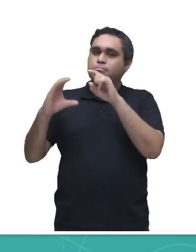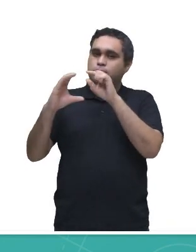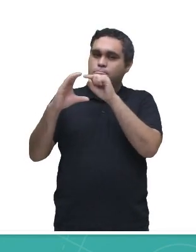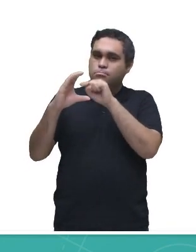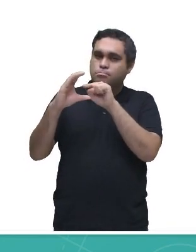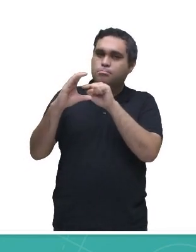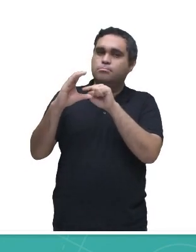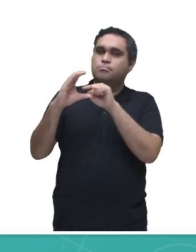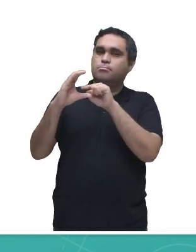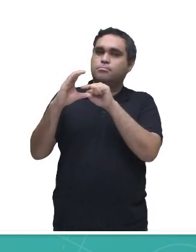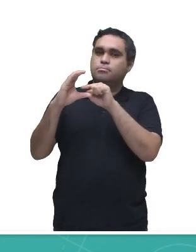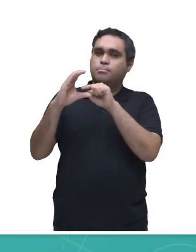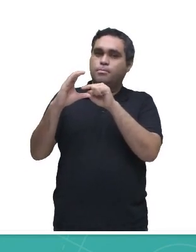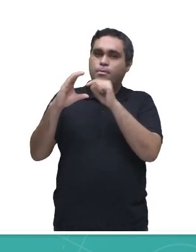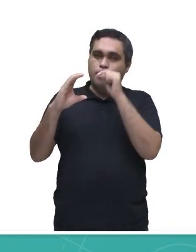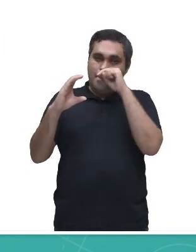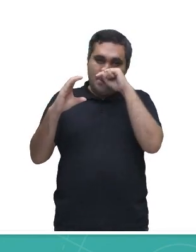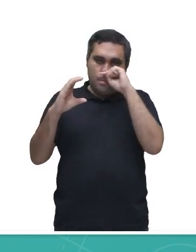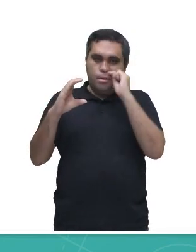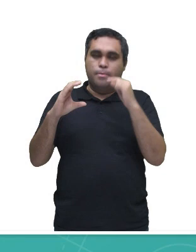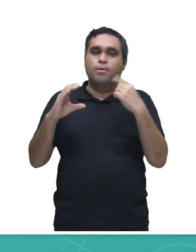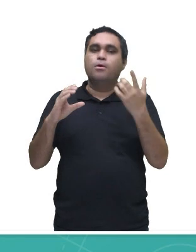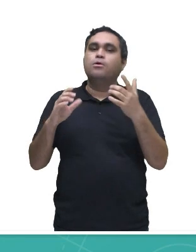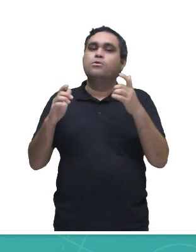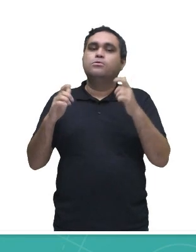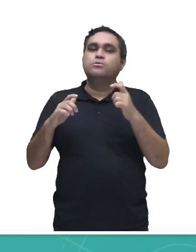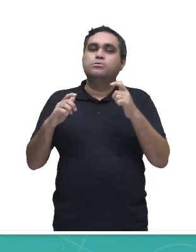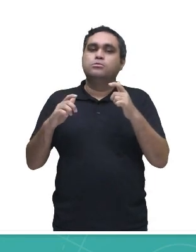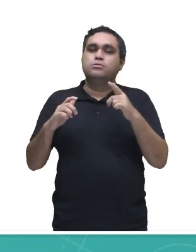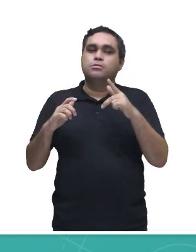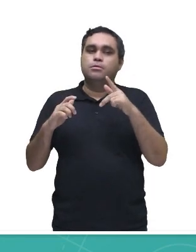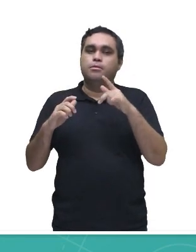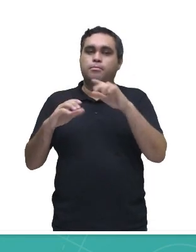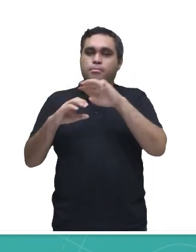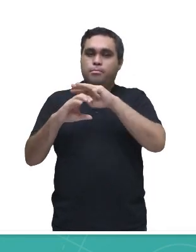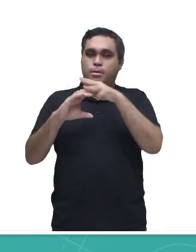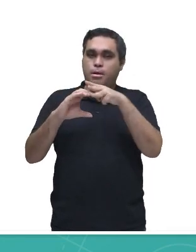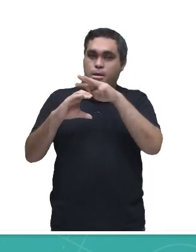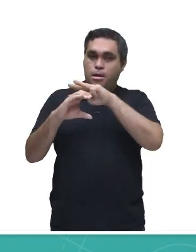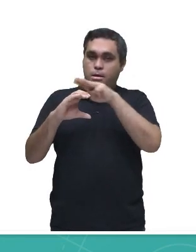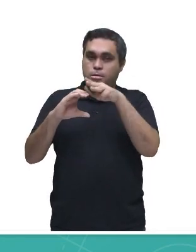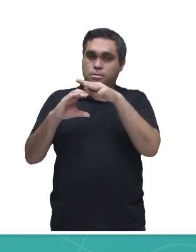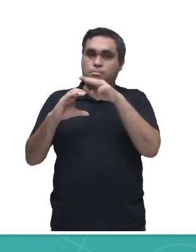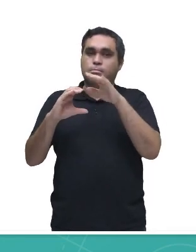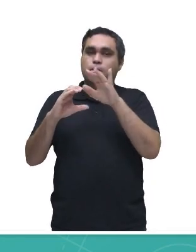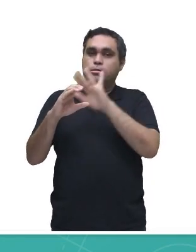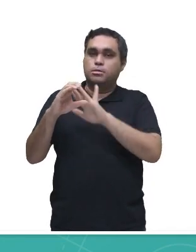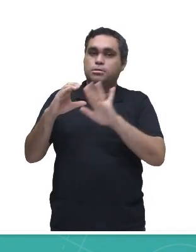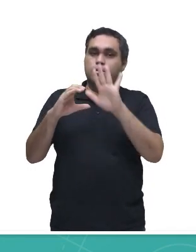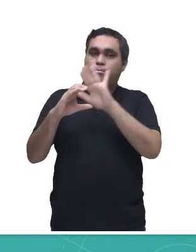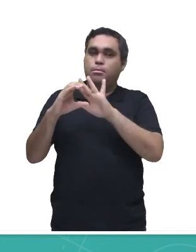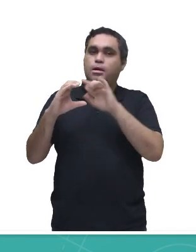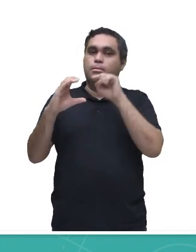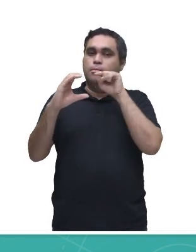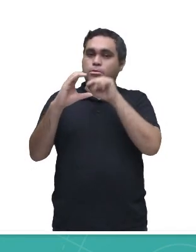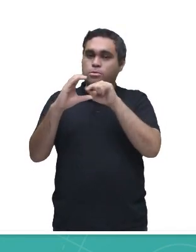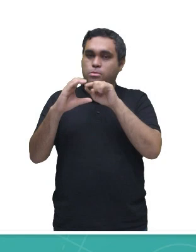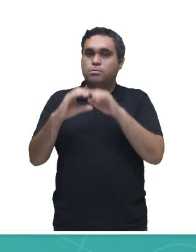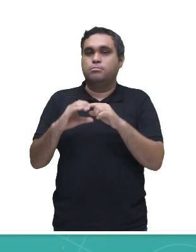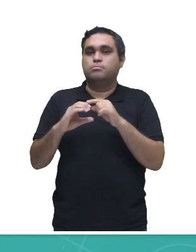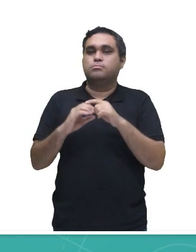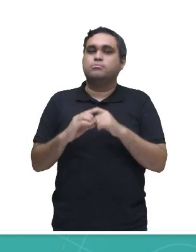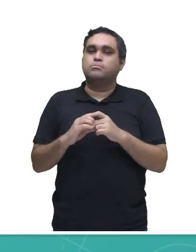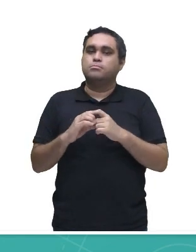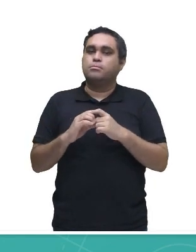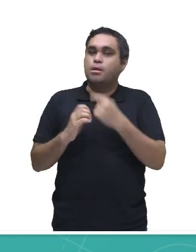pediu para identificar membrana plasmática, citoplasma e núcleo. Então, aqui você vai colocar